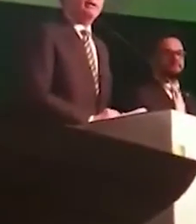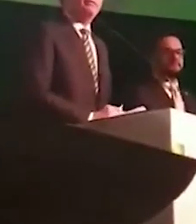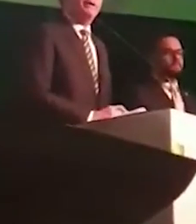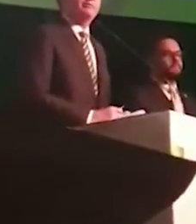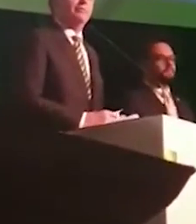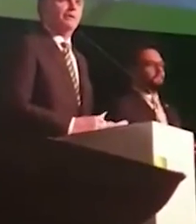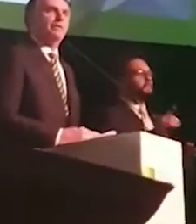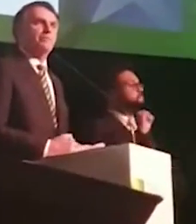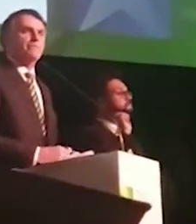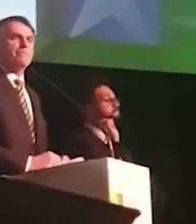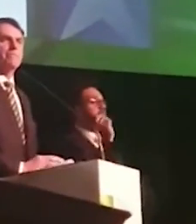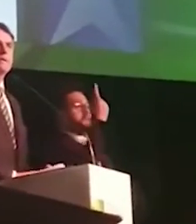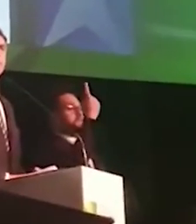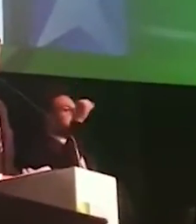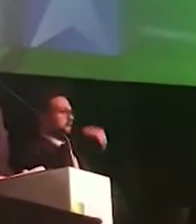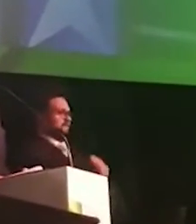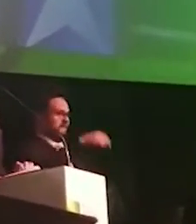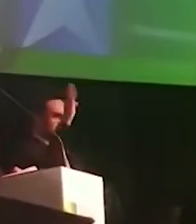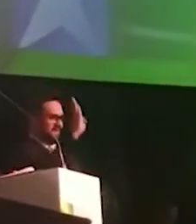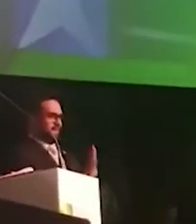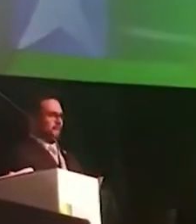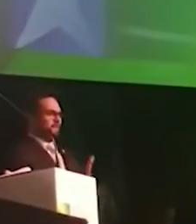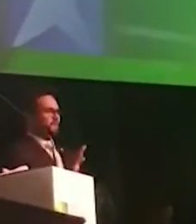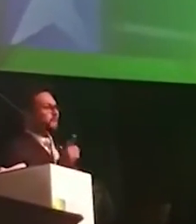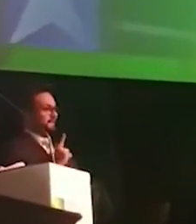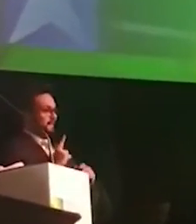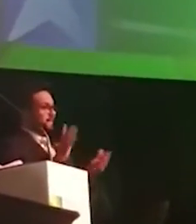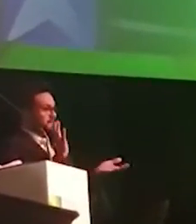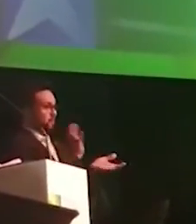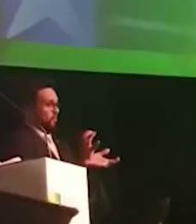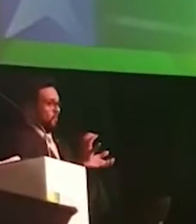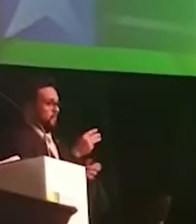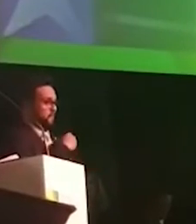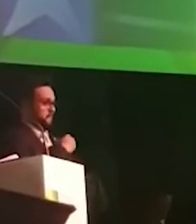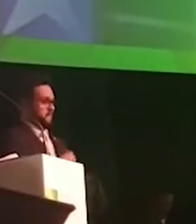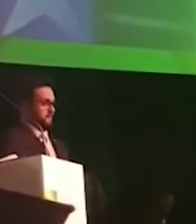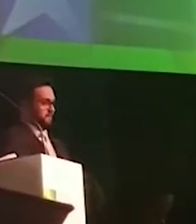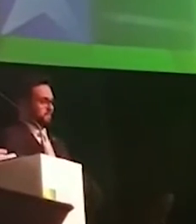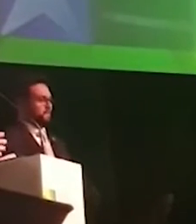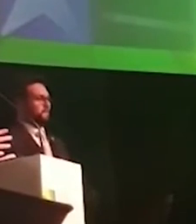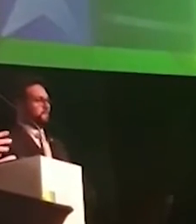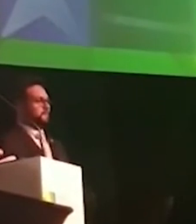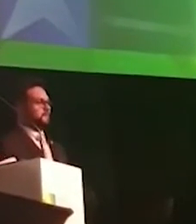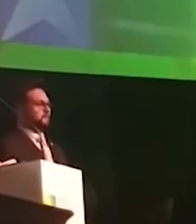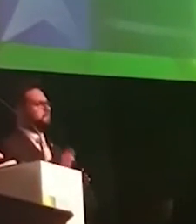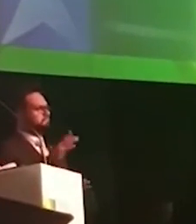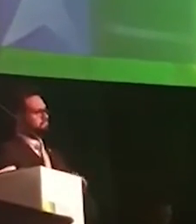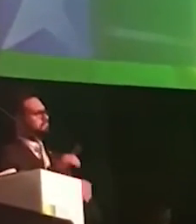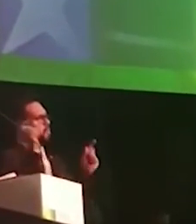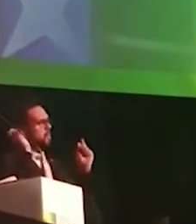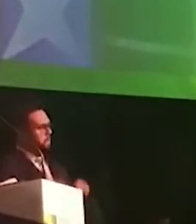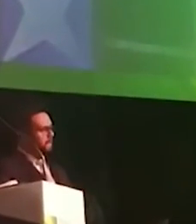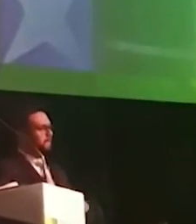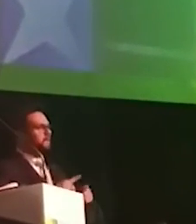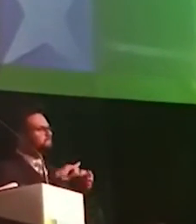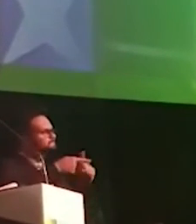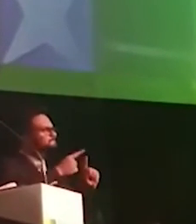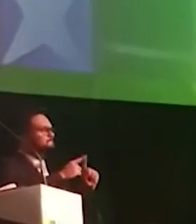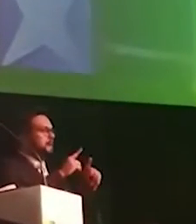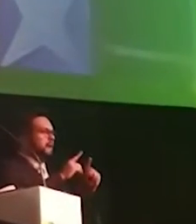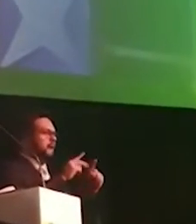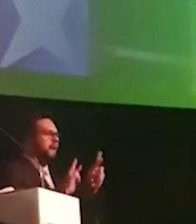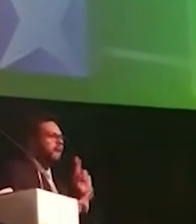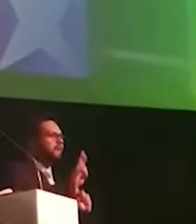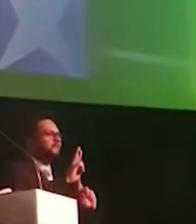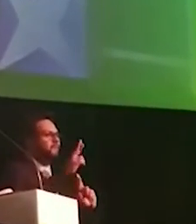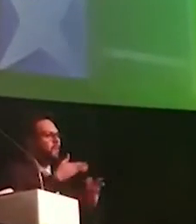Pela primeira vez no Brasil, nós temos um time de ministros que são competentes e conversam entre si.